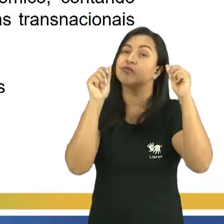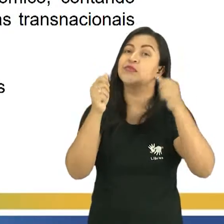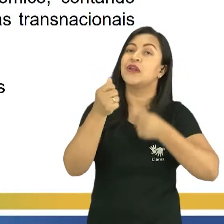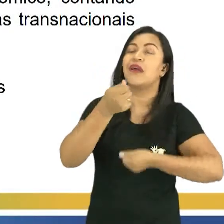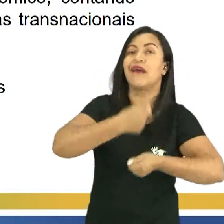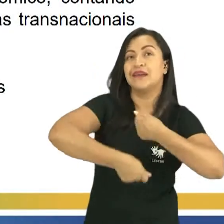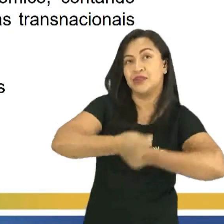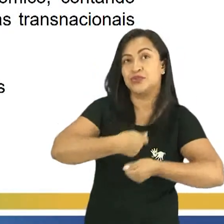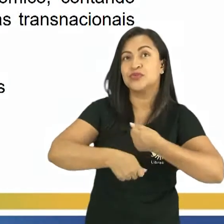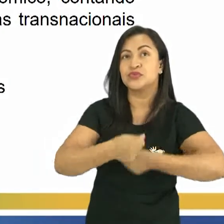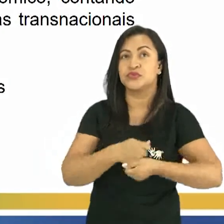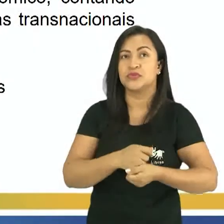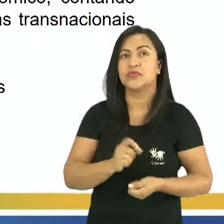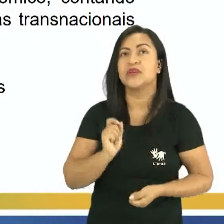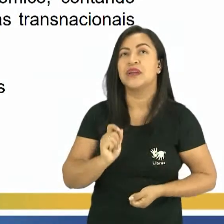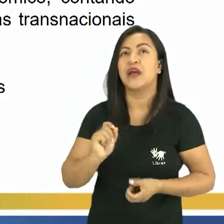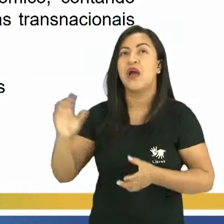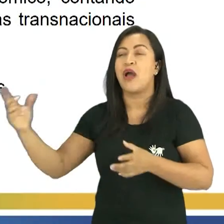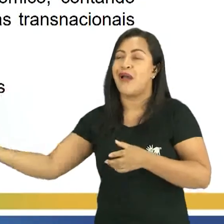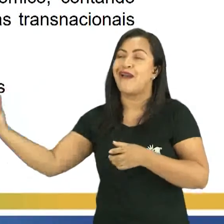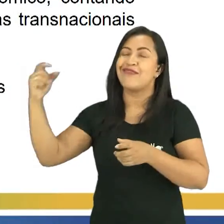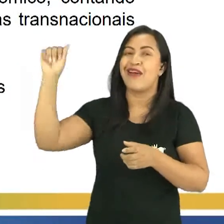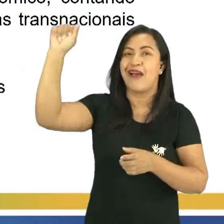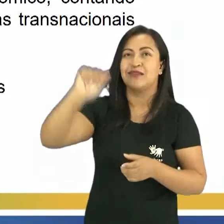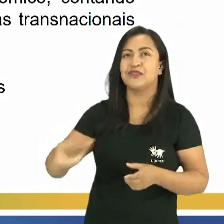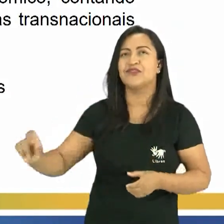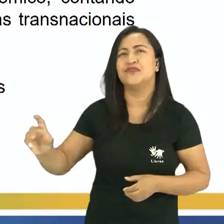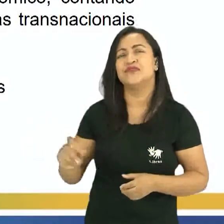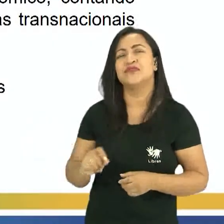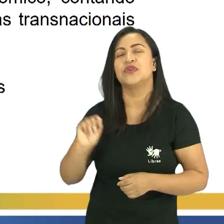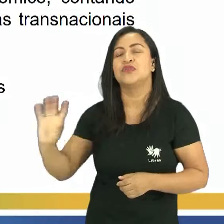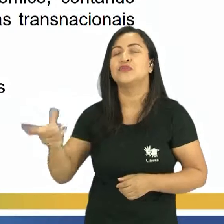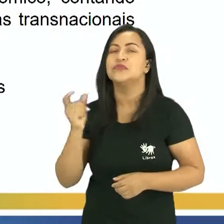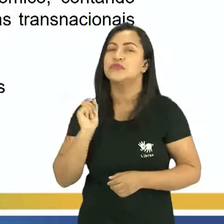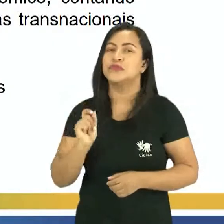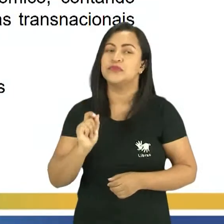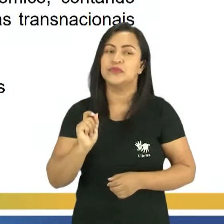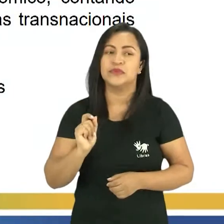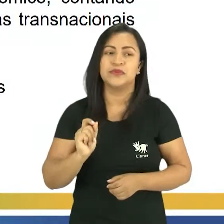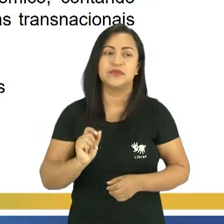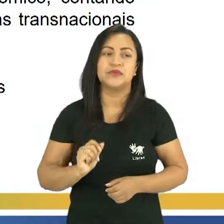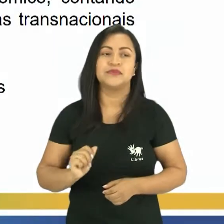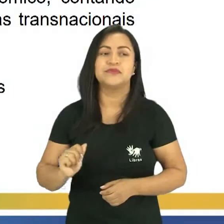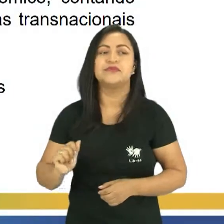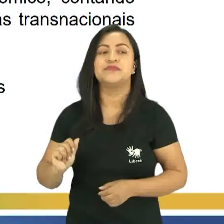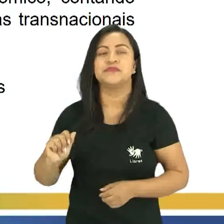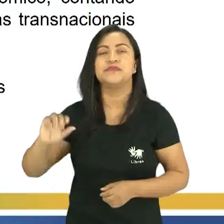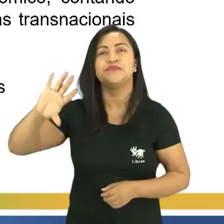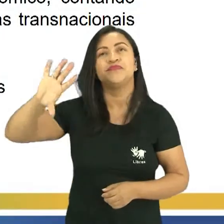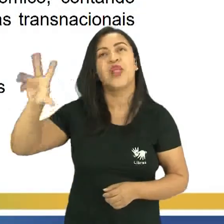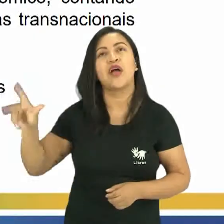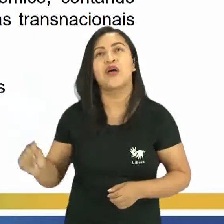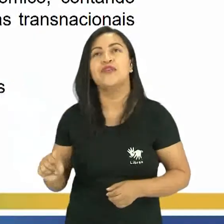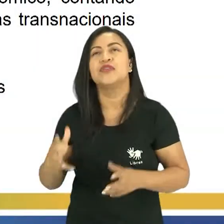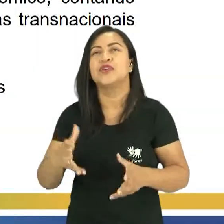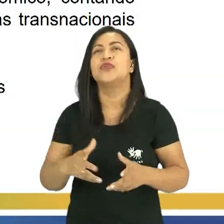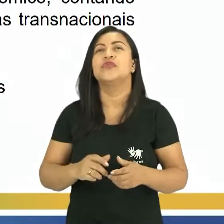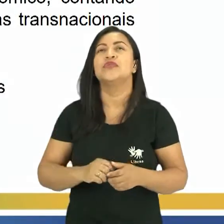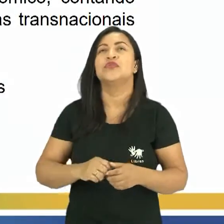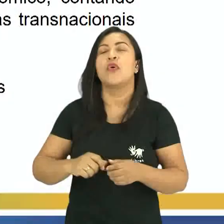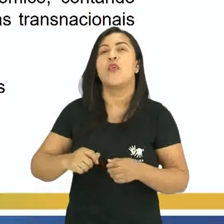a África e a Ásia, ela trouxe o quê? Trouxe grande quantidade de circulação, e essa circulação traz também um comércio muito